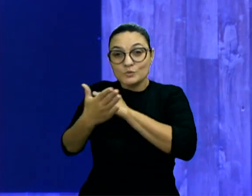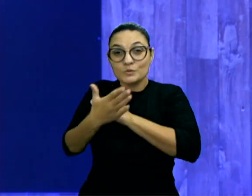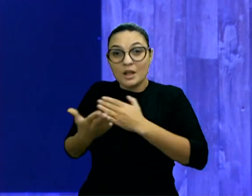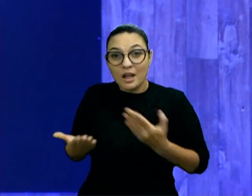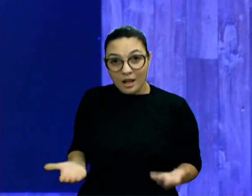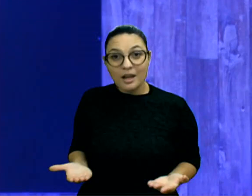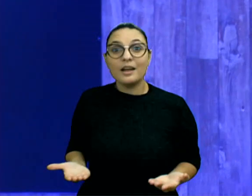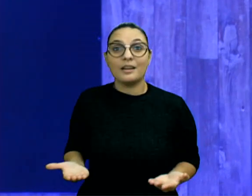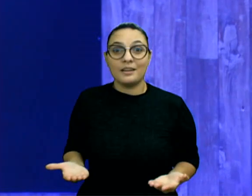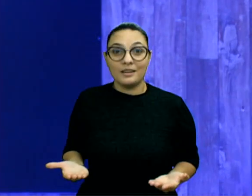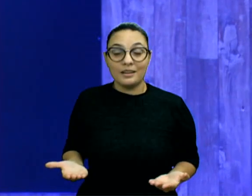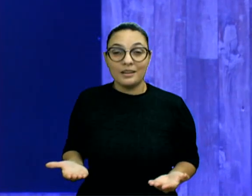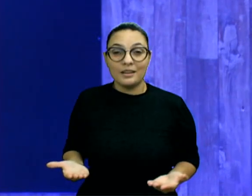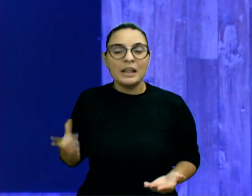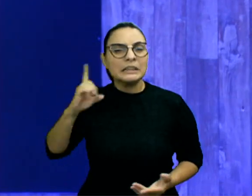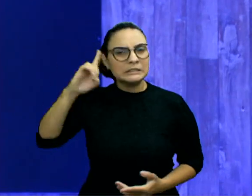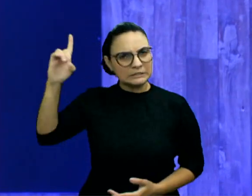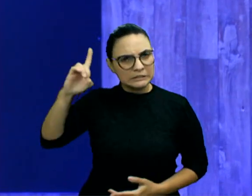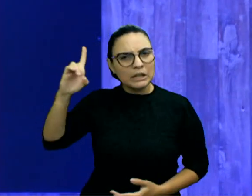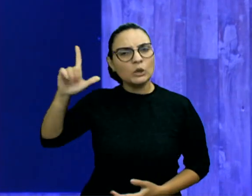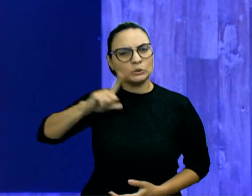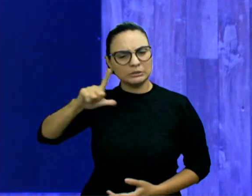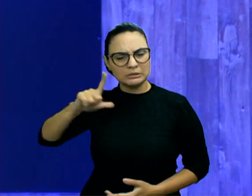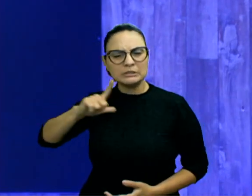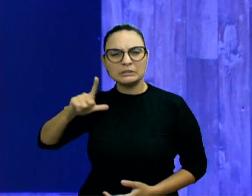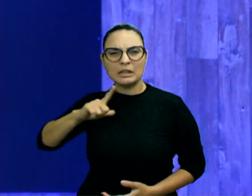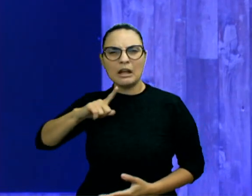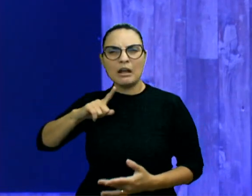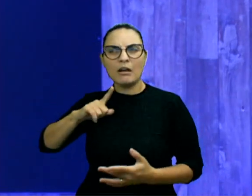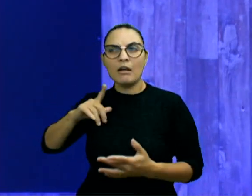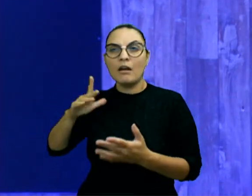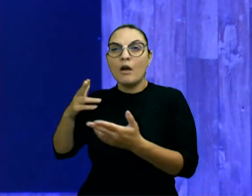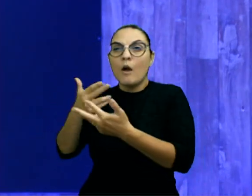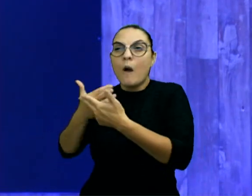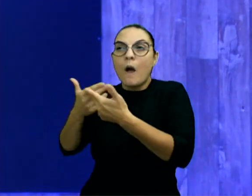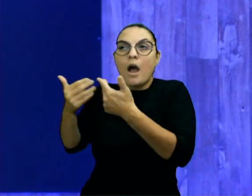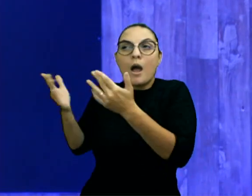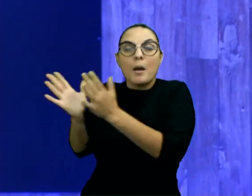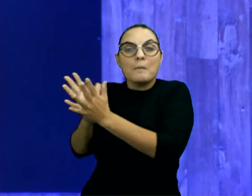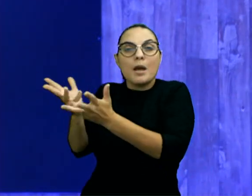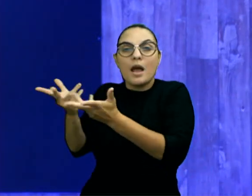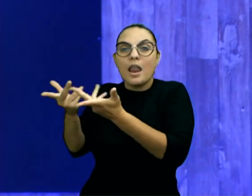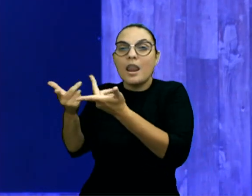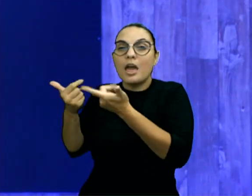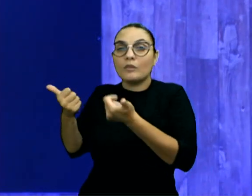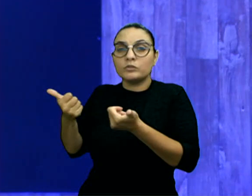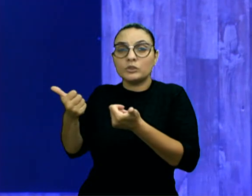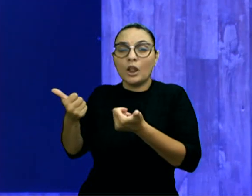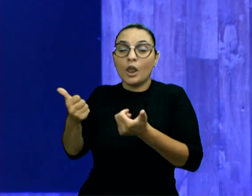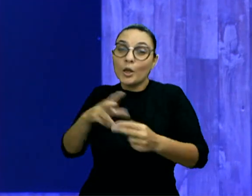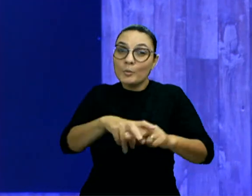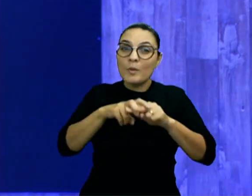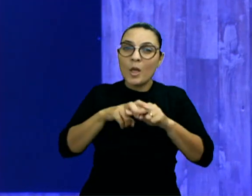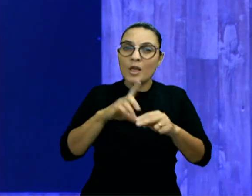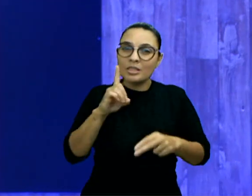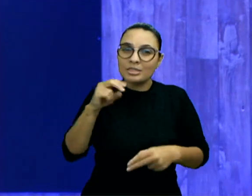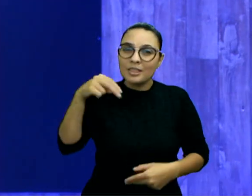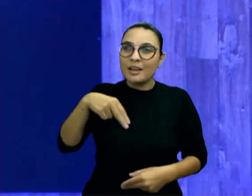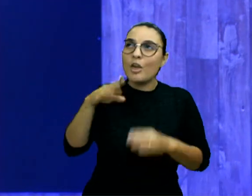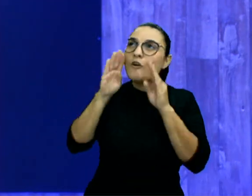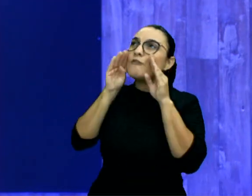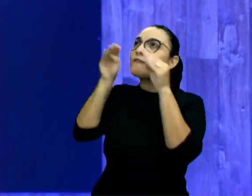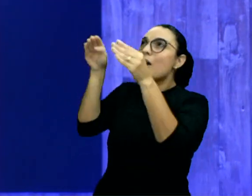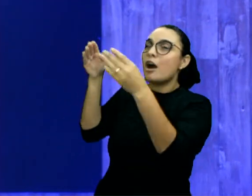sabia o que Deus tinha para operar e o que ele podia fazer. Então nada parava Daniel, nada